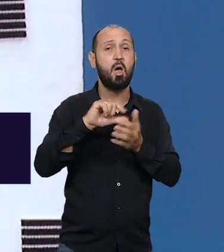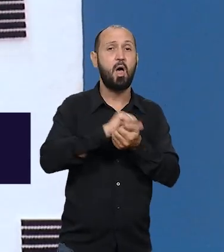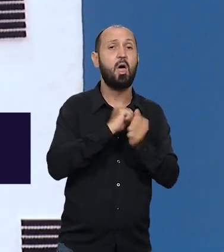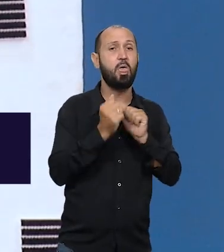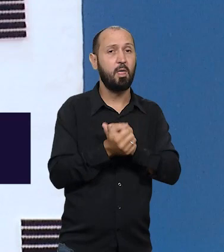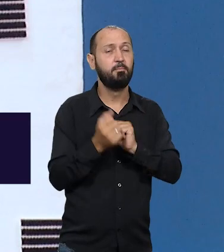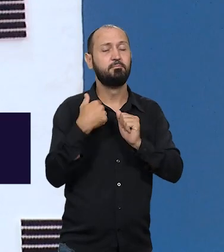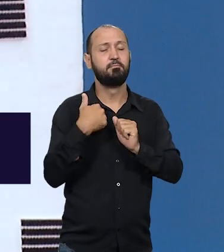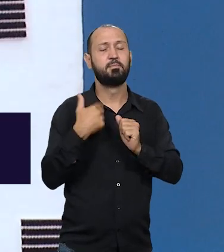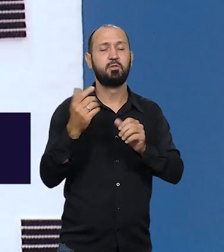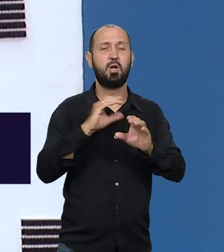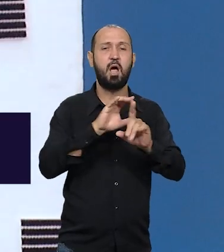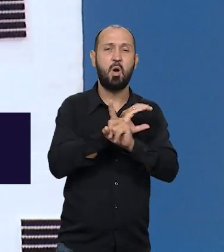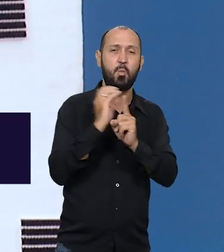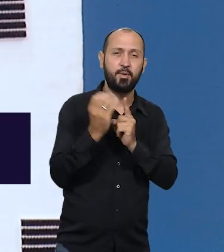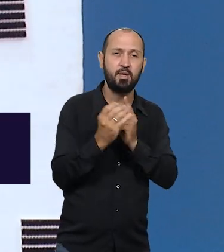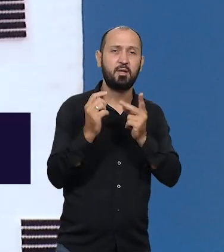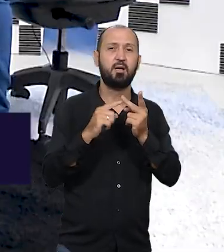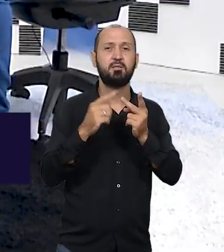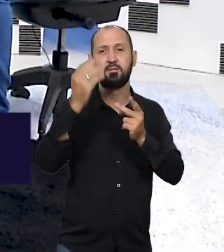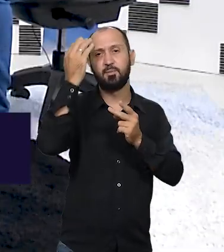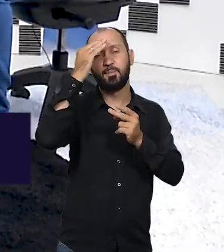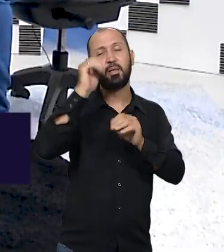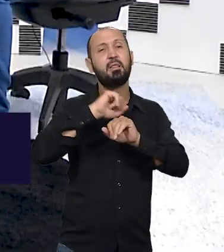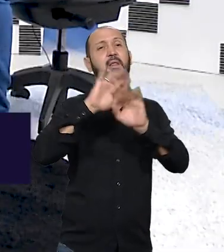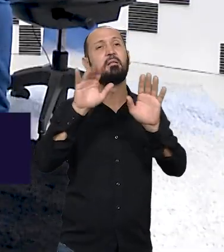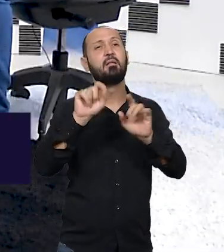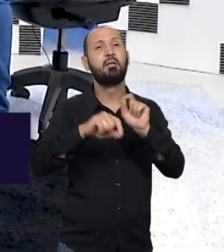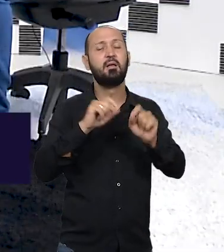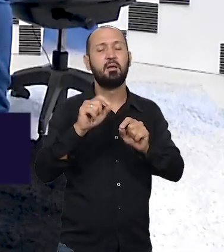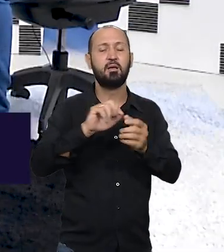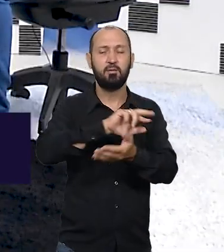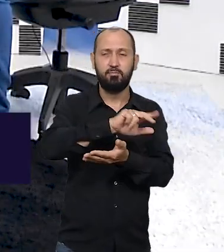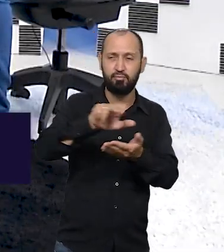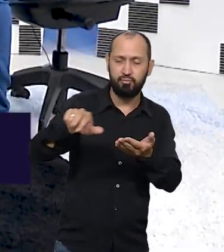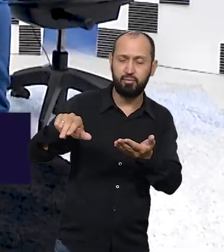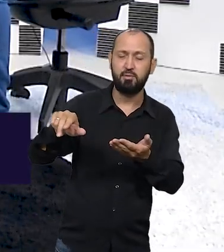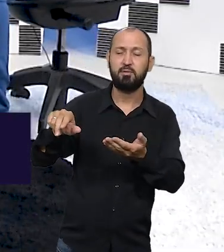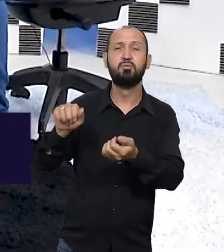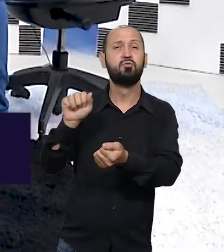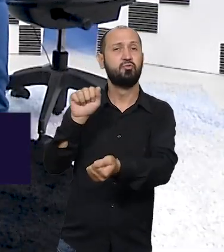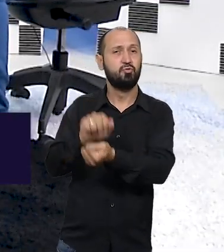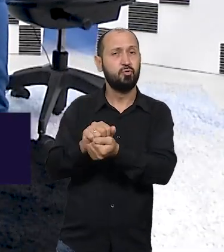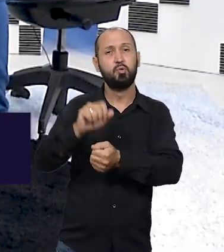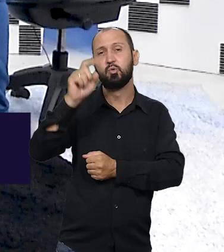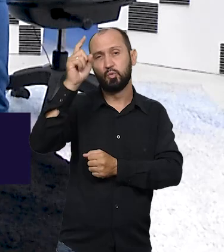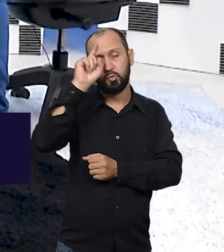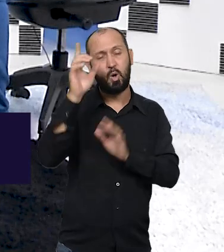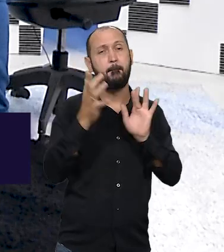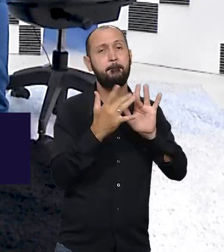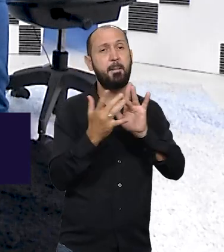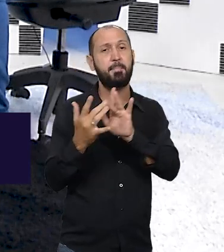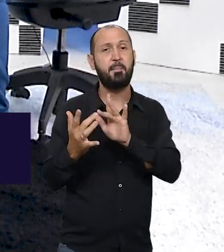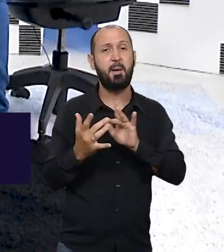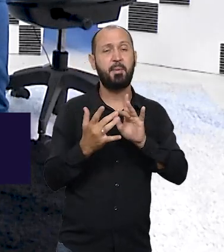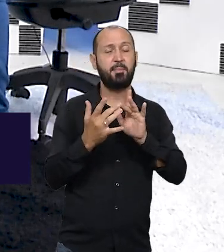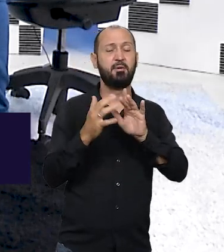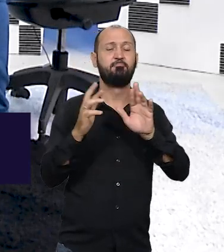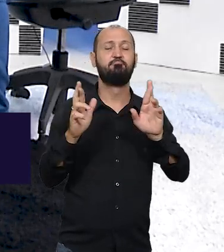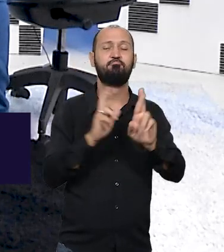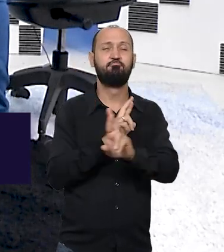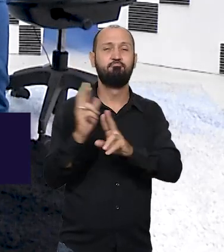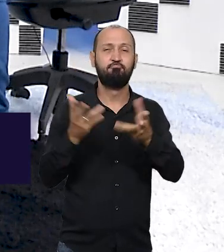nossa comunidade para compreender que os neurodiversos estão presentes e se relacionando diariamente conosco, melhor a gente vai